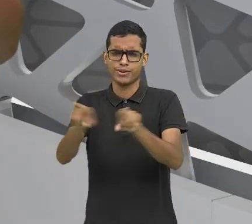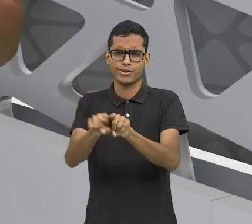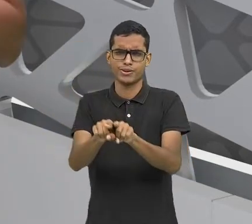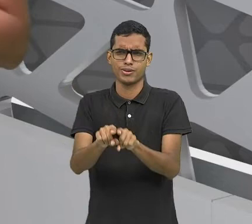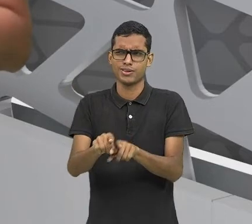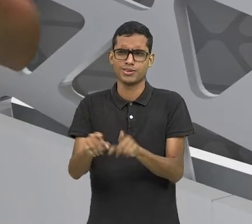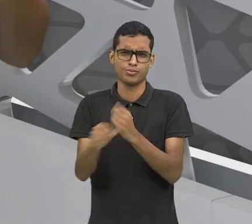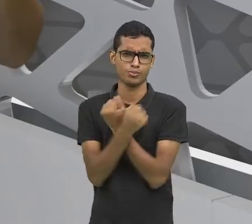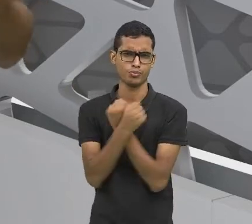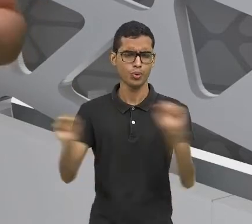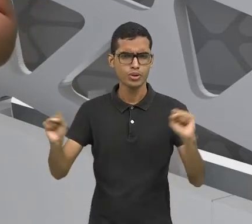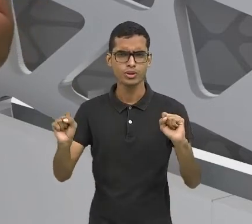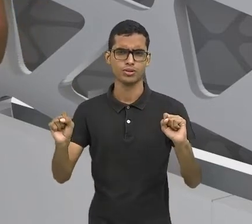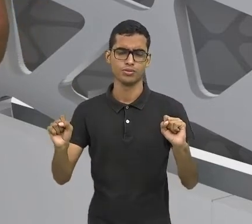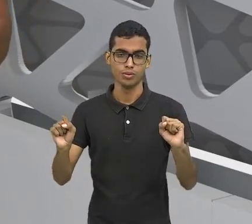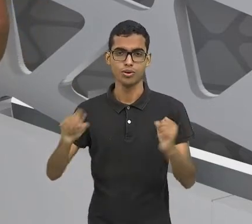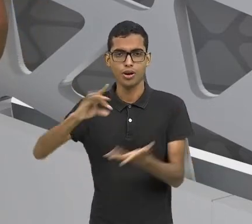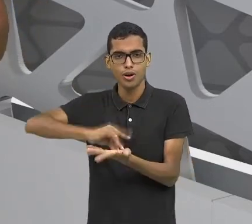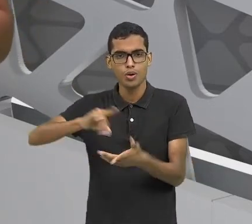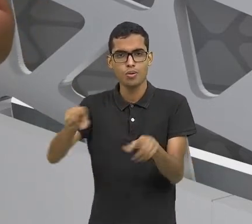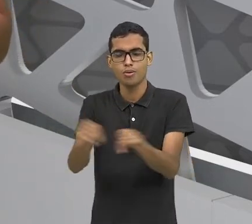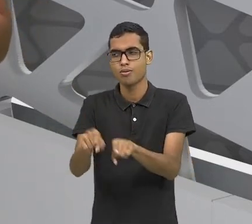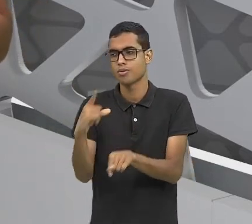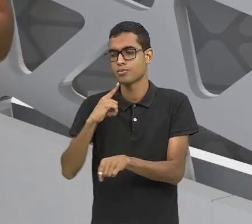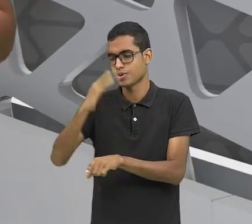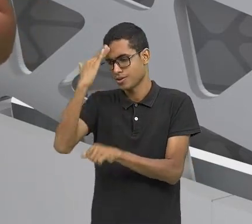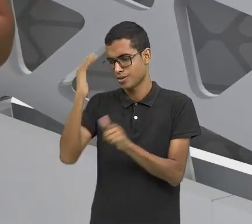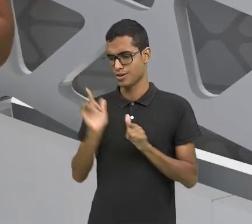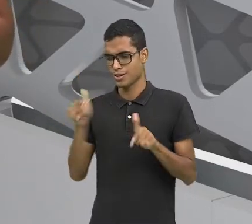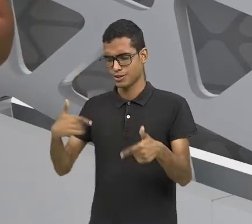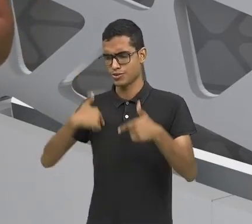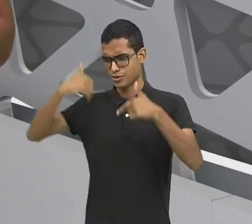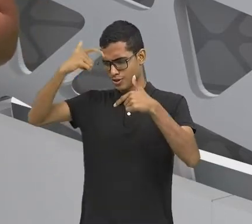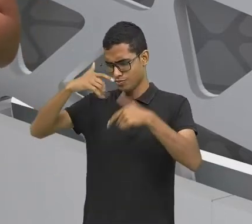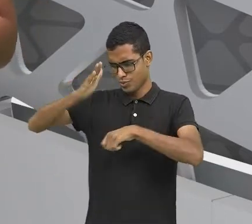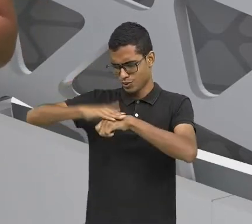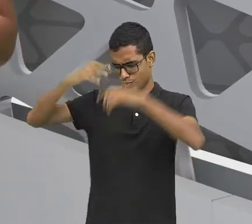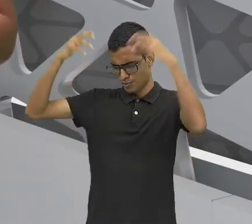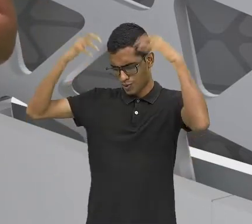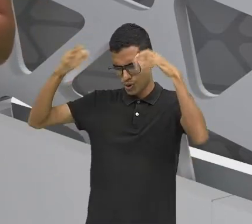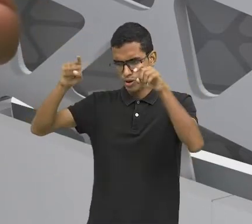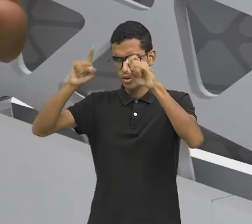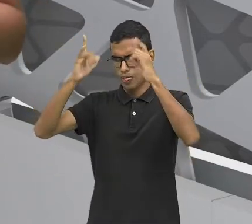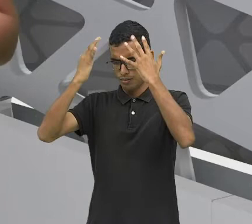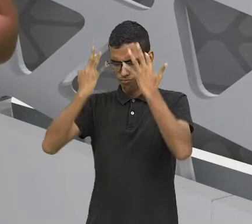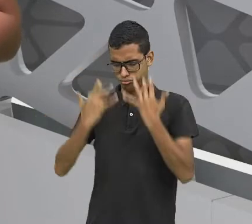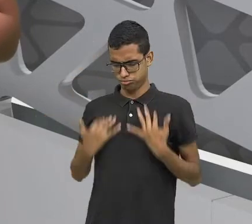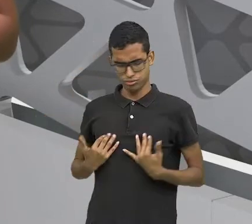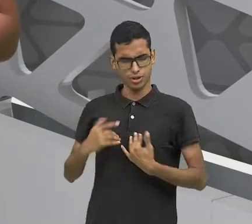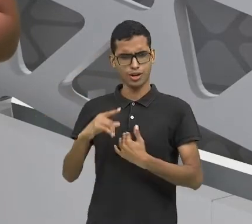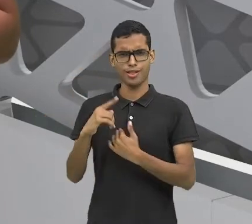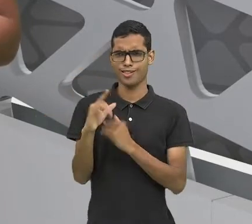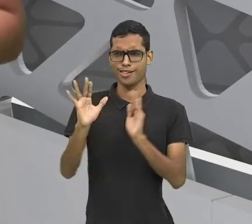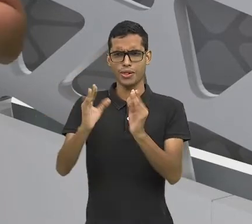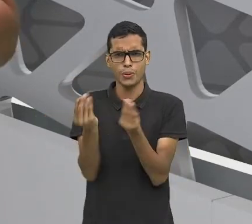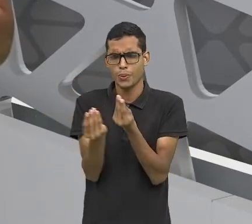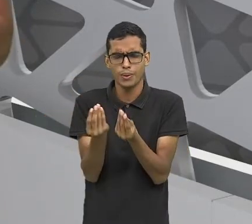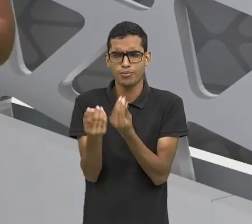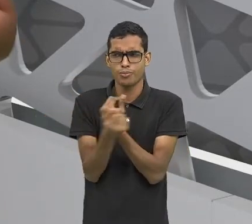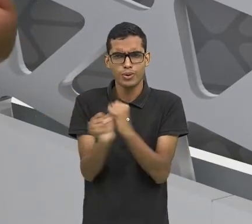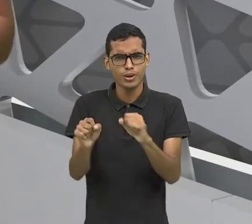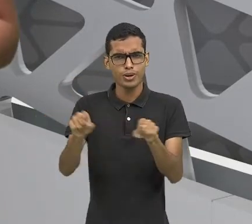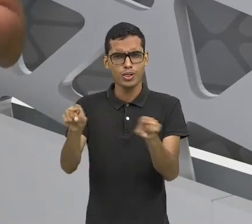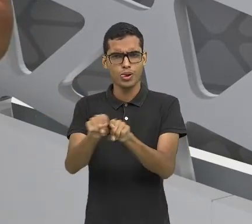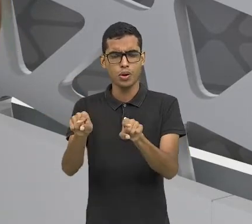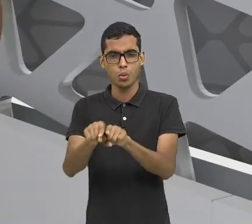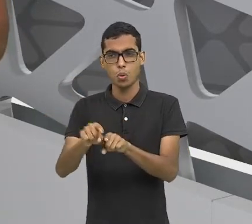Não. Perceba que é impossível atribuir essa ação de chover, nevar, ventar a uma pessoa. Não é